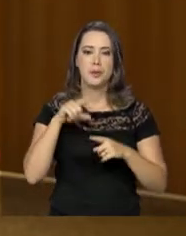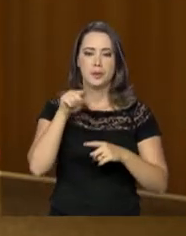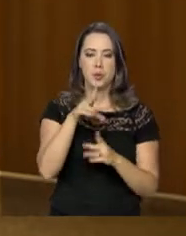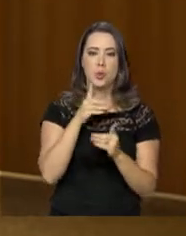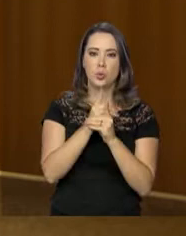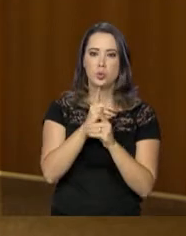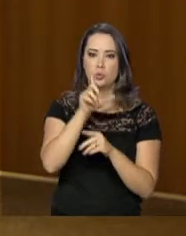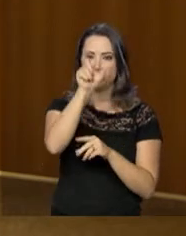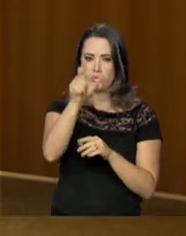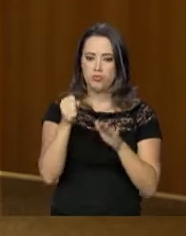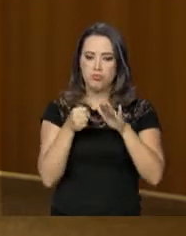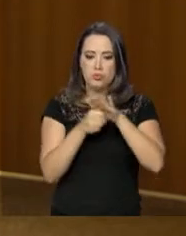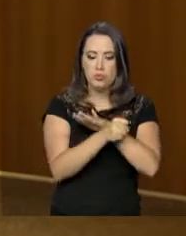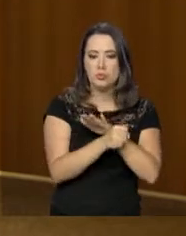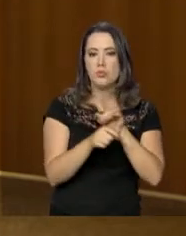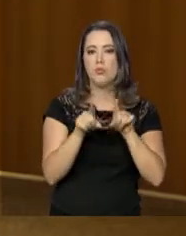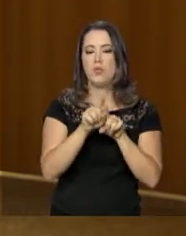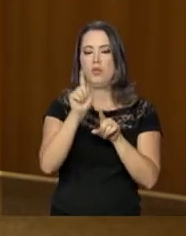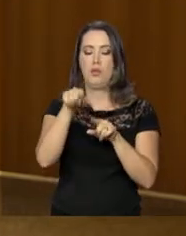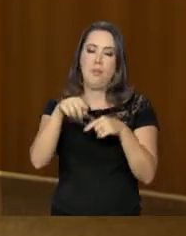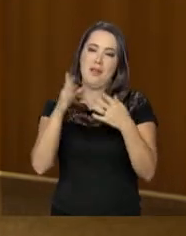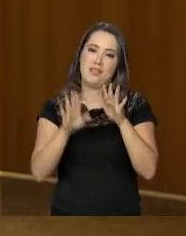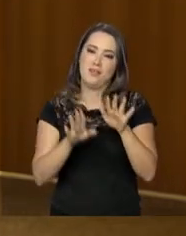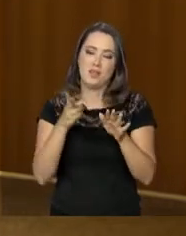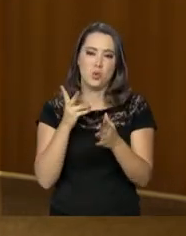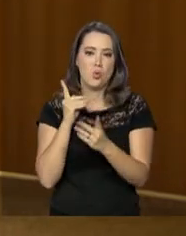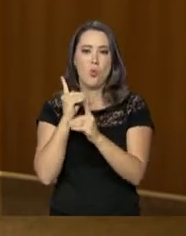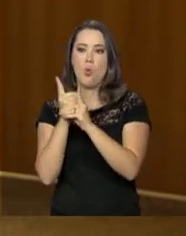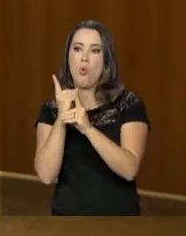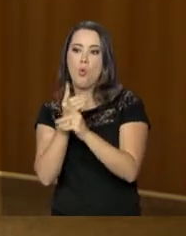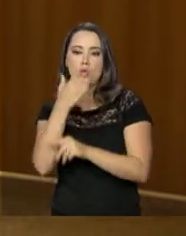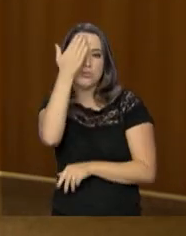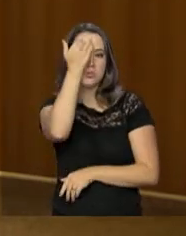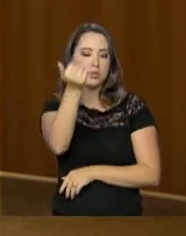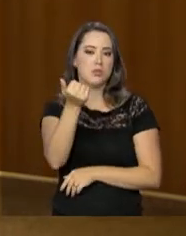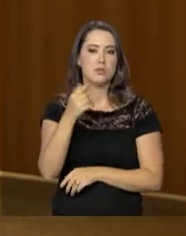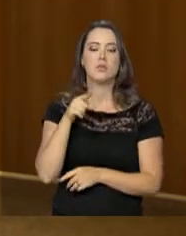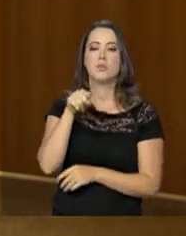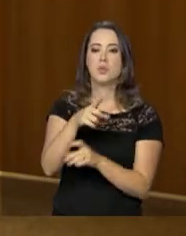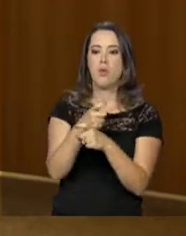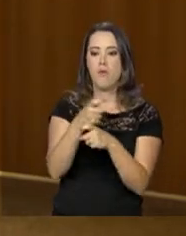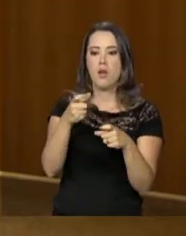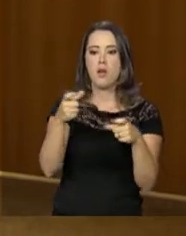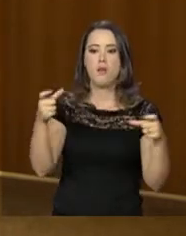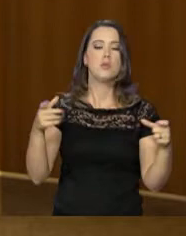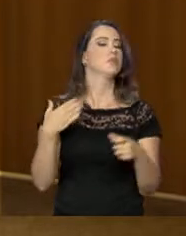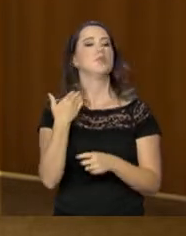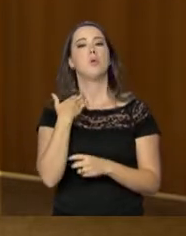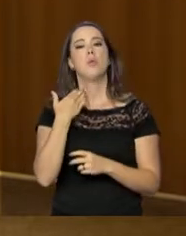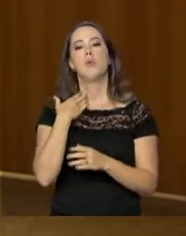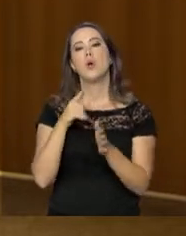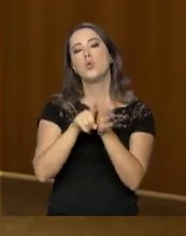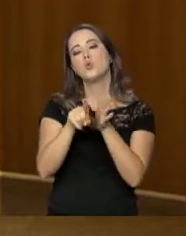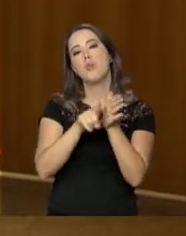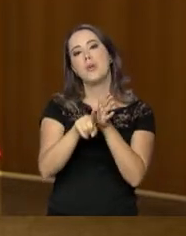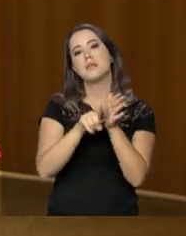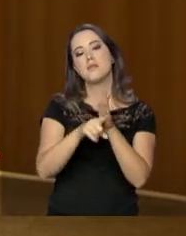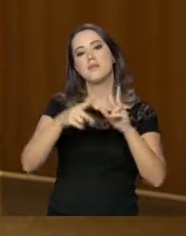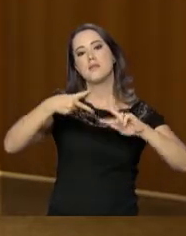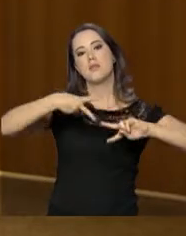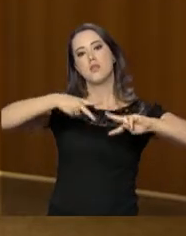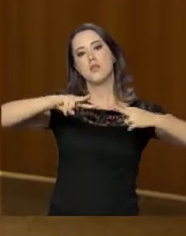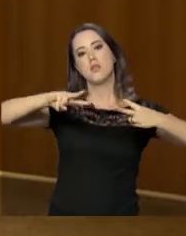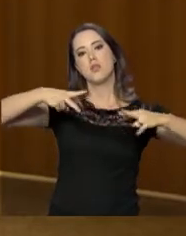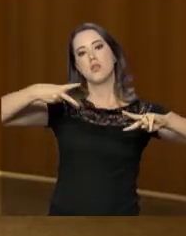facilitar a investigação e punir os responsáveis o ministério da segurança pública vai ampliar a rede integrada de perfis genéticos para